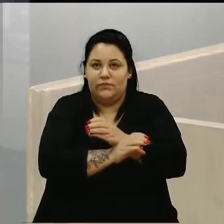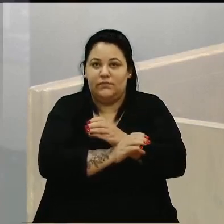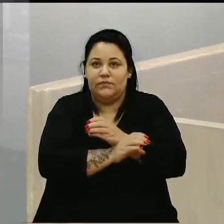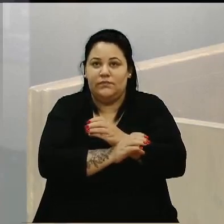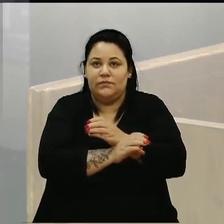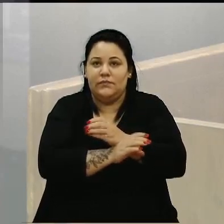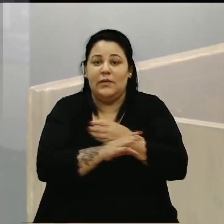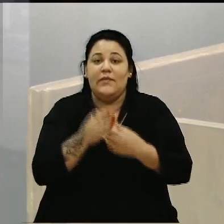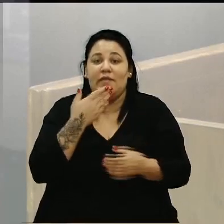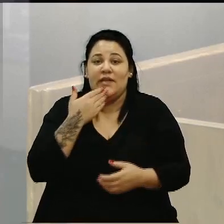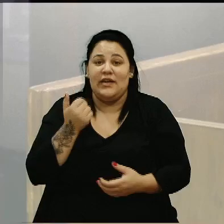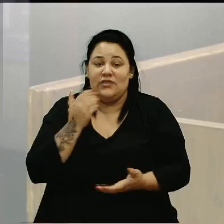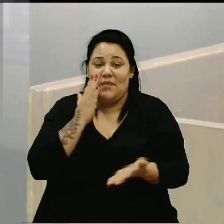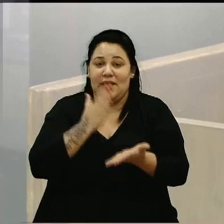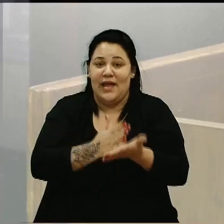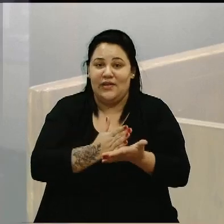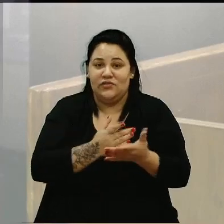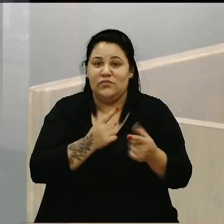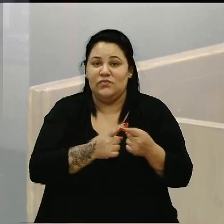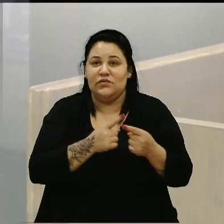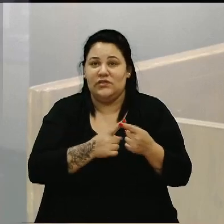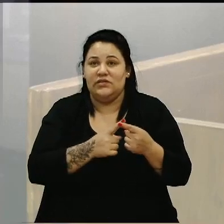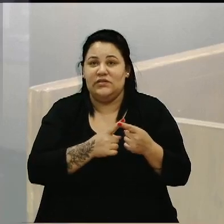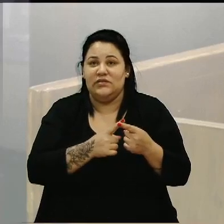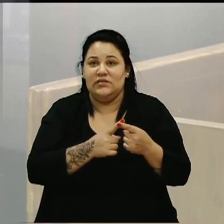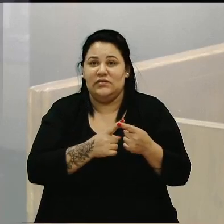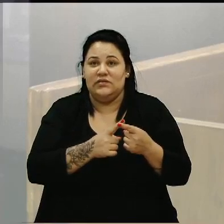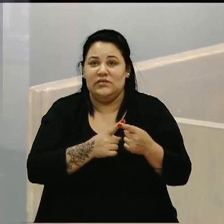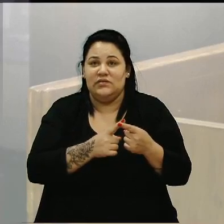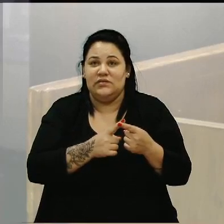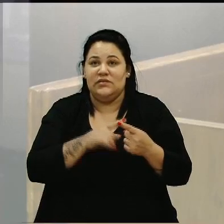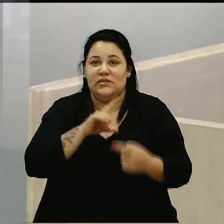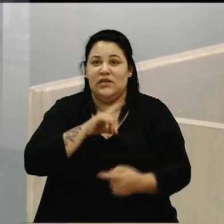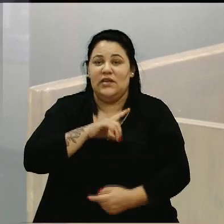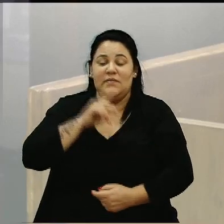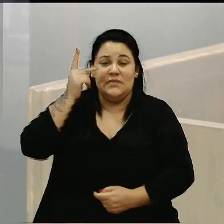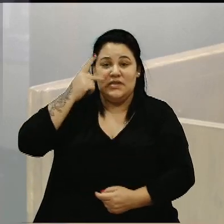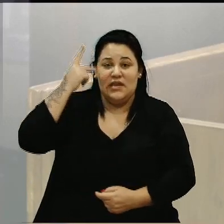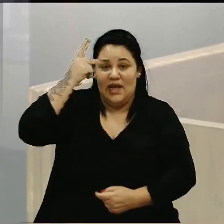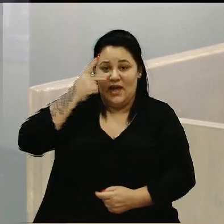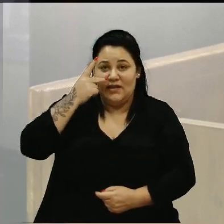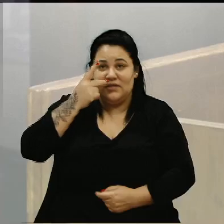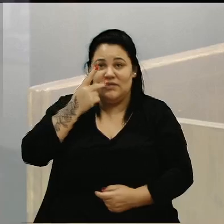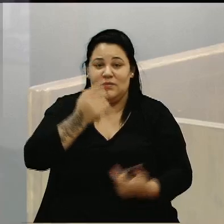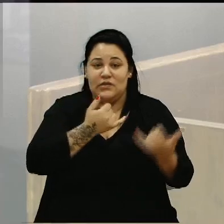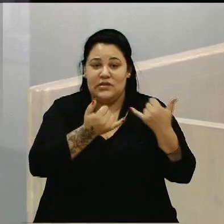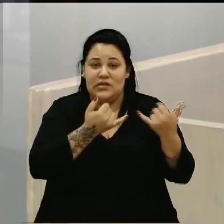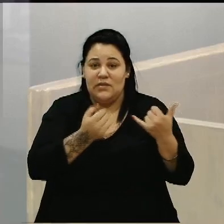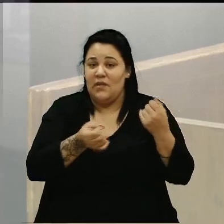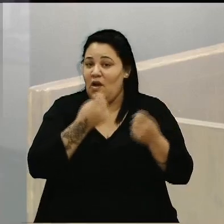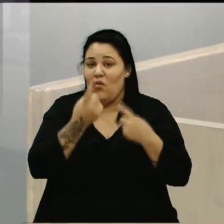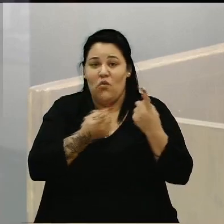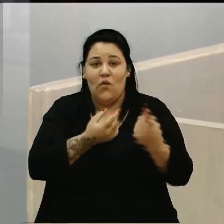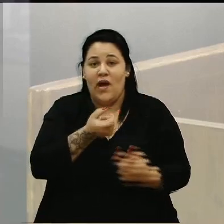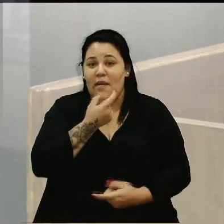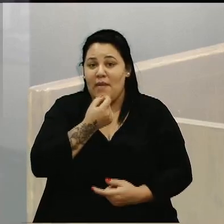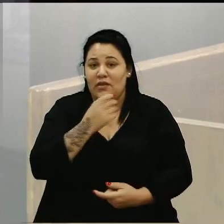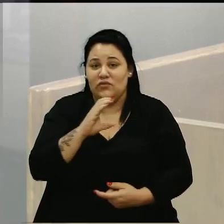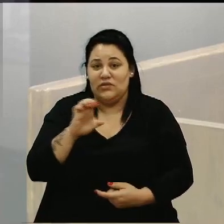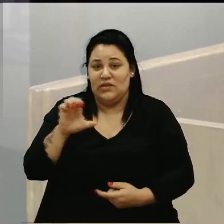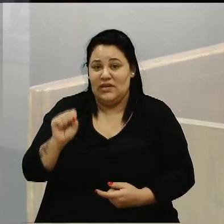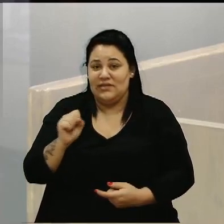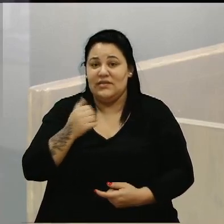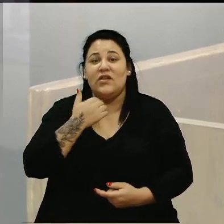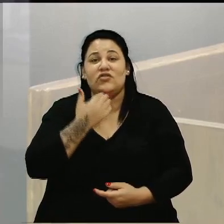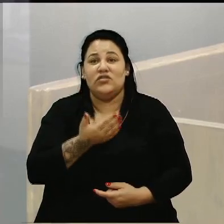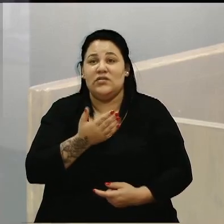pela metade, né? Porque se alguém tem quando é psiquiátrico ou algum medicamento do SES lá não tem, então não adianta, a